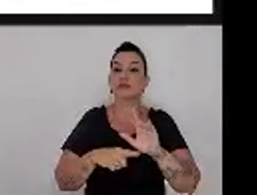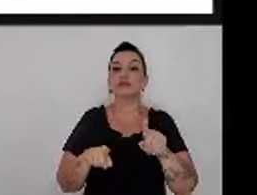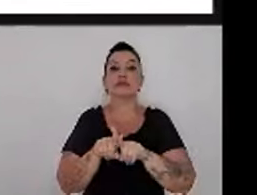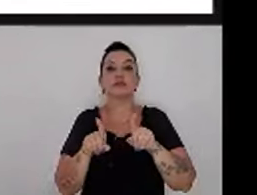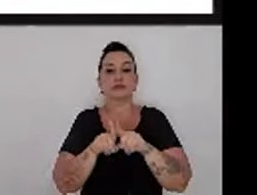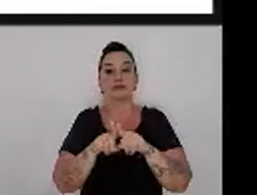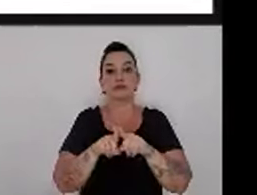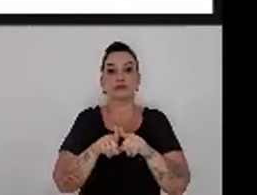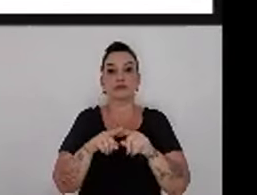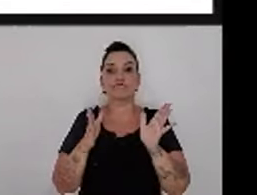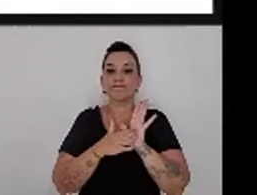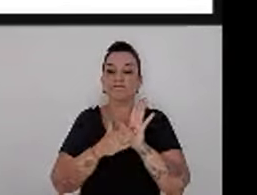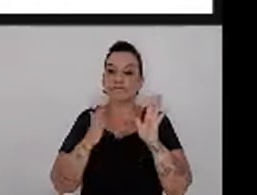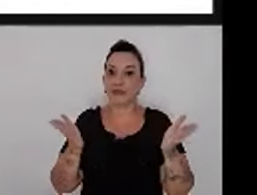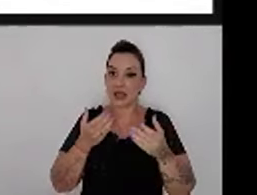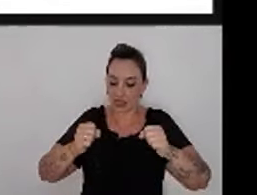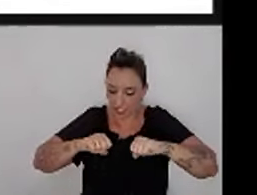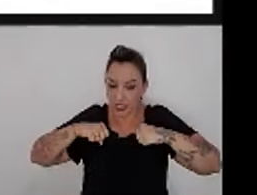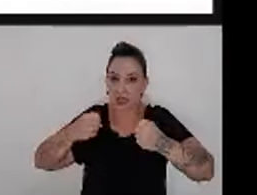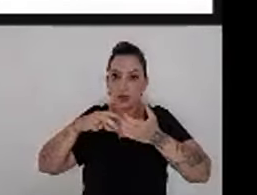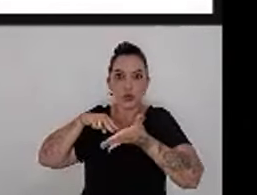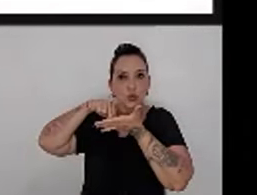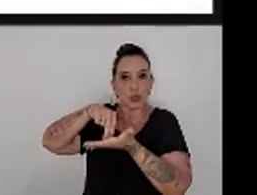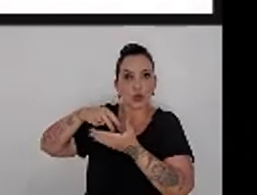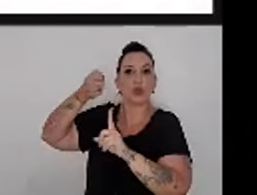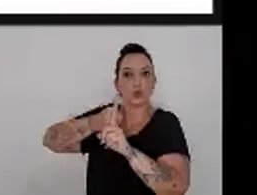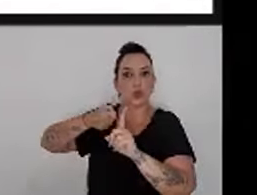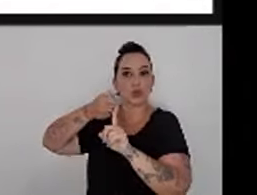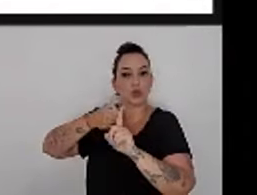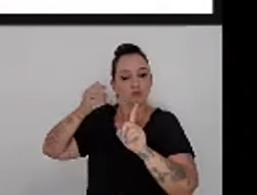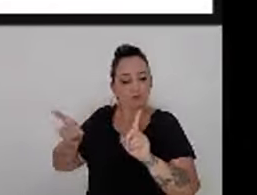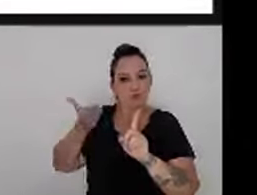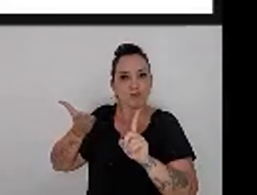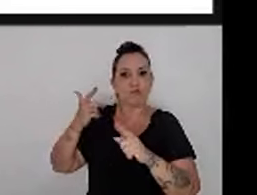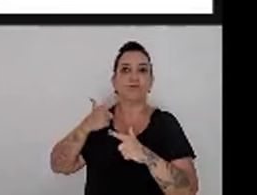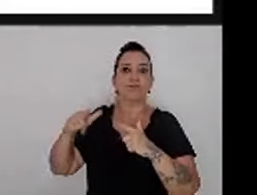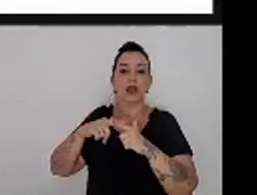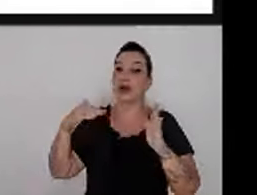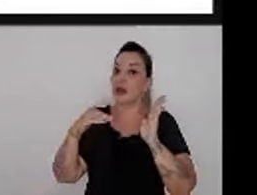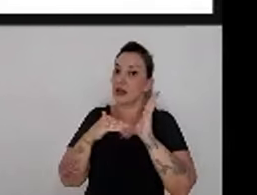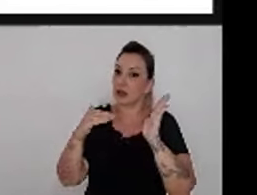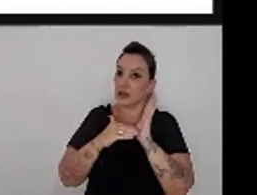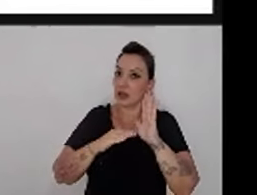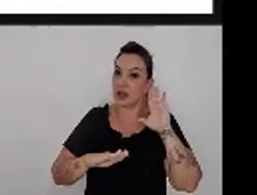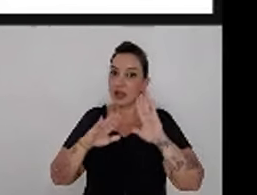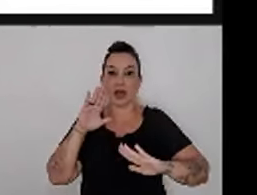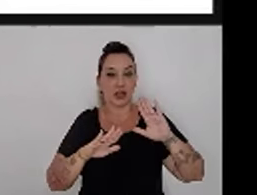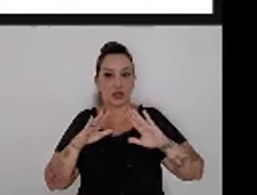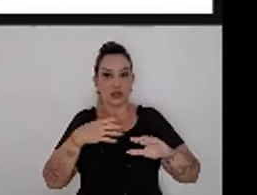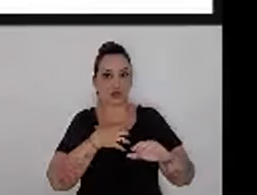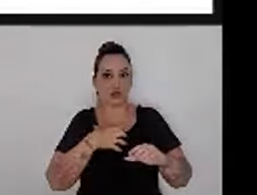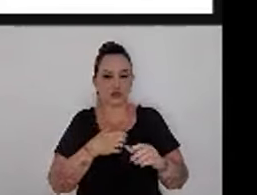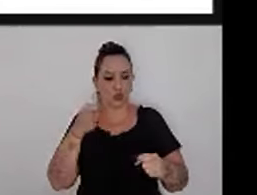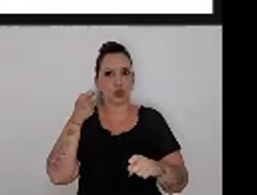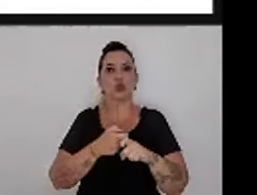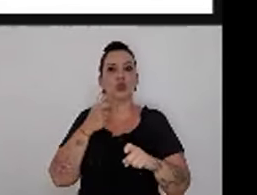como também têm propiciado ações de resistência e luta que estimulam problematizar as fronteiras, às vezes tomadas